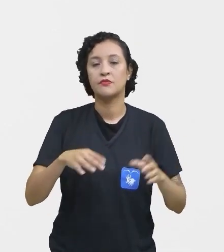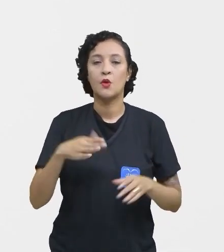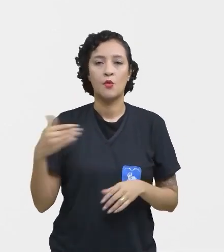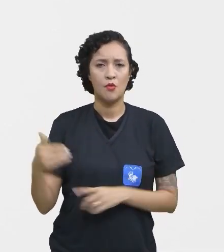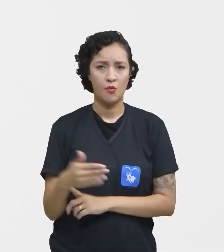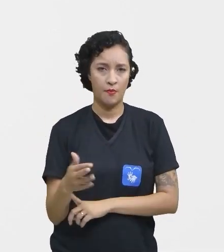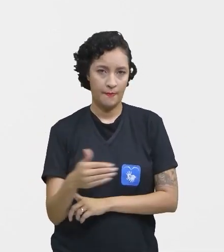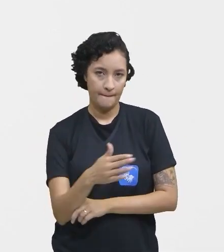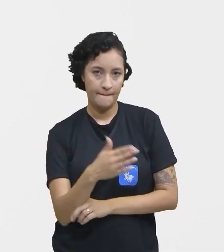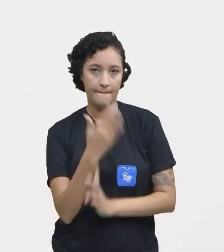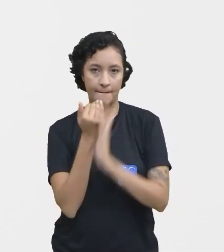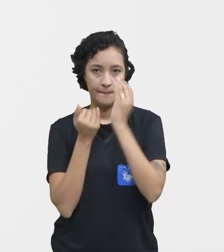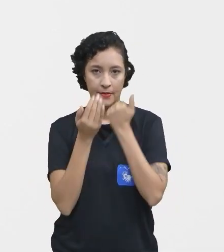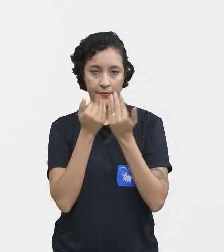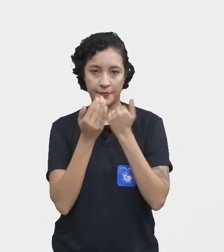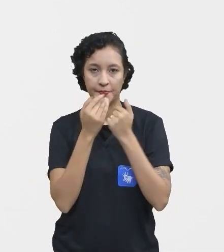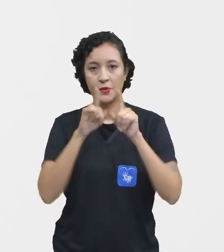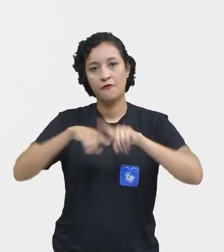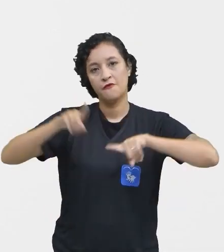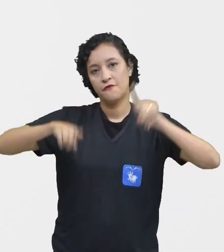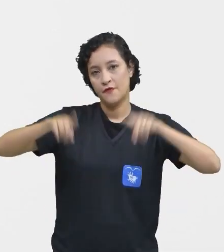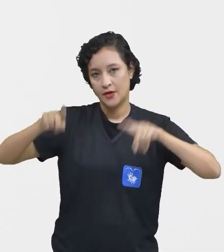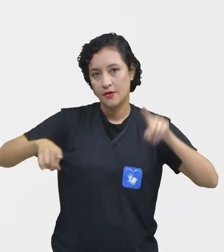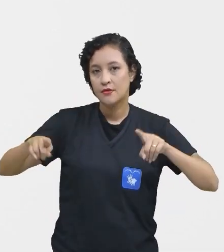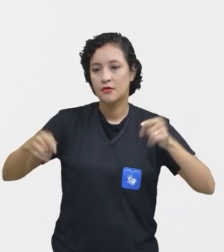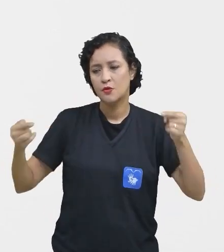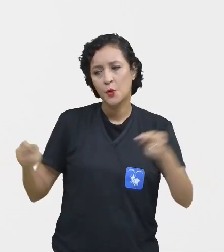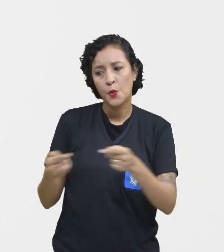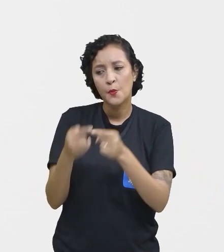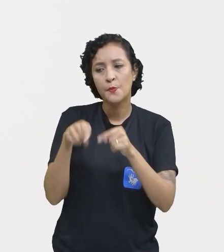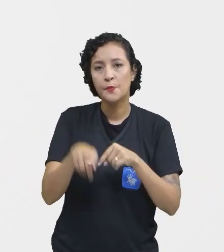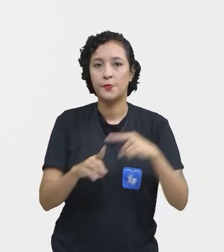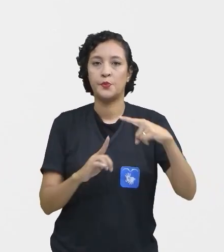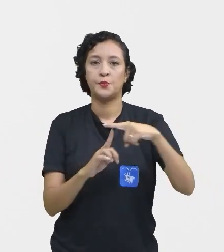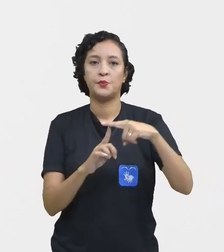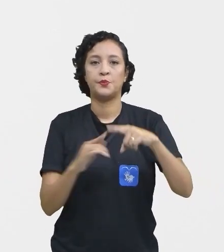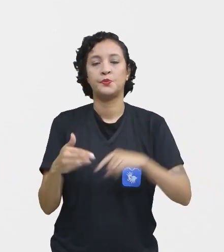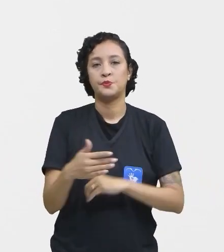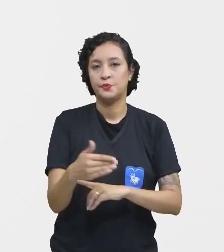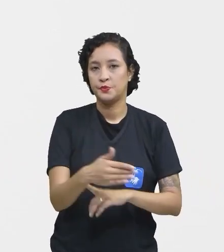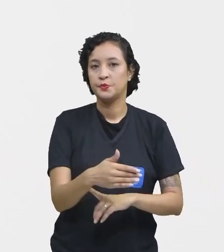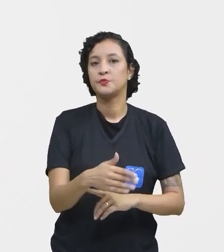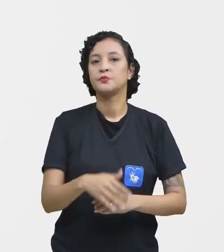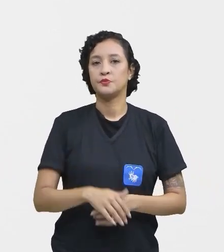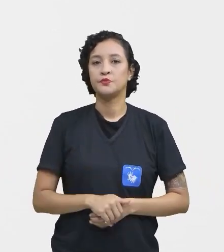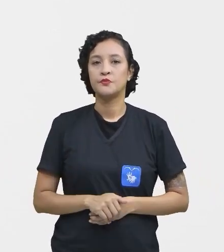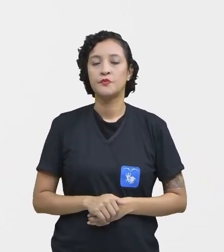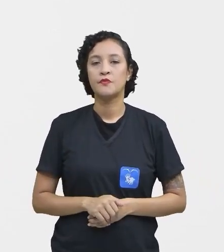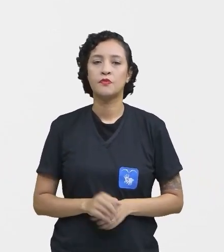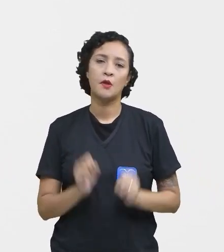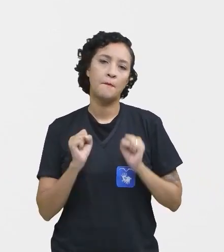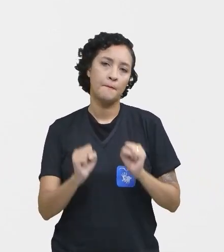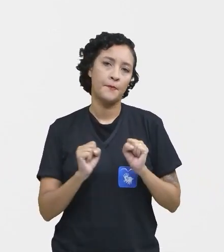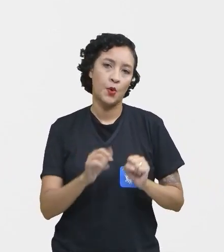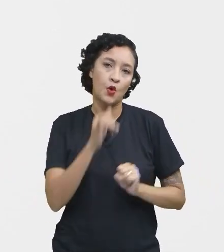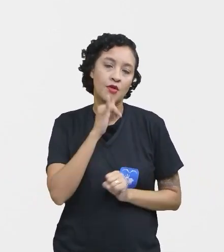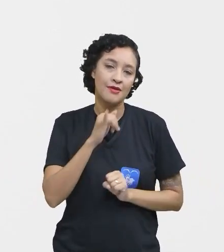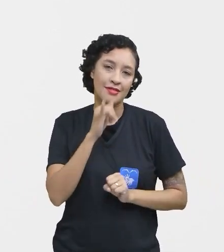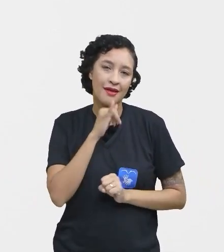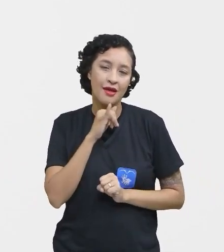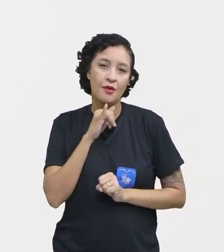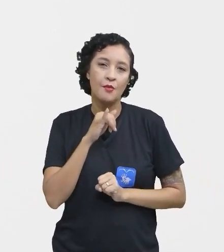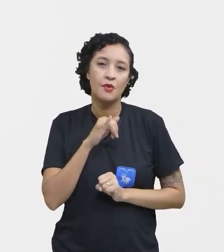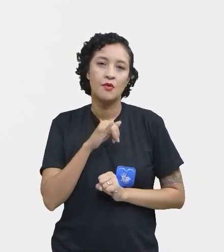pode ser tanto de outros peixes como de algas, né? Por exemplo, a baleia ela se alimenta de